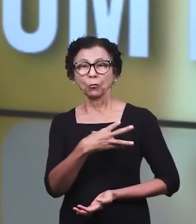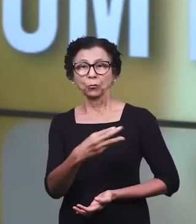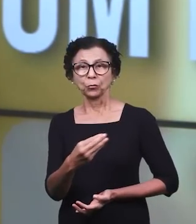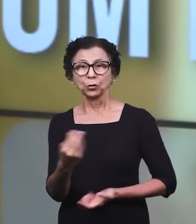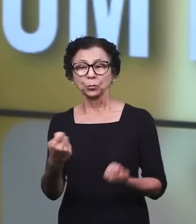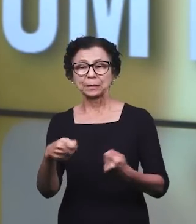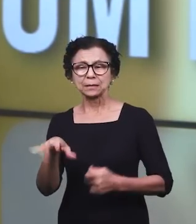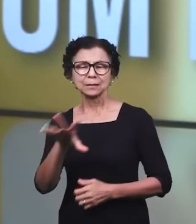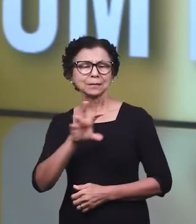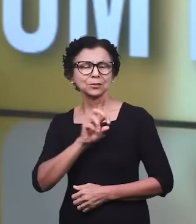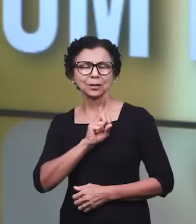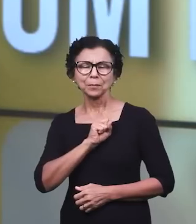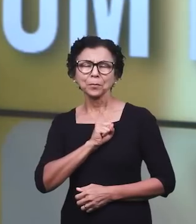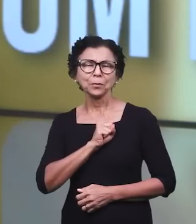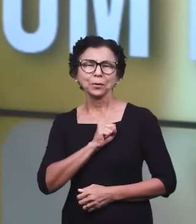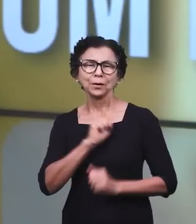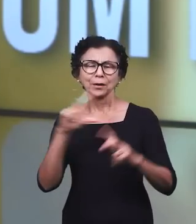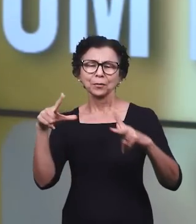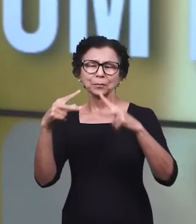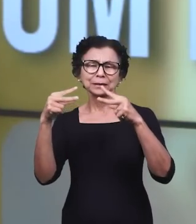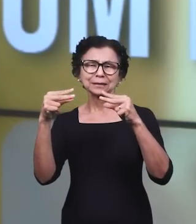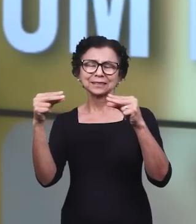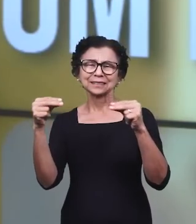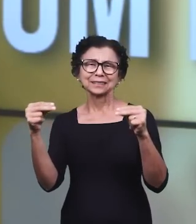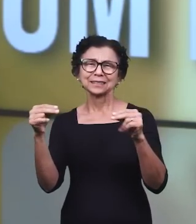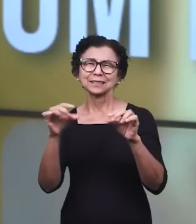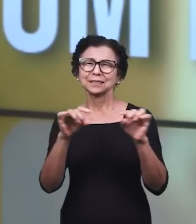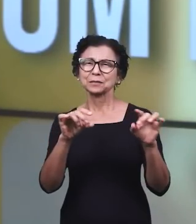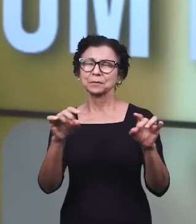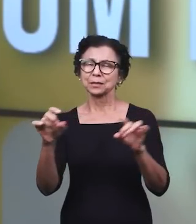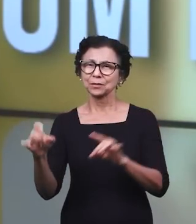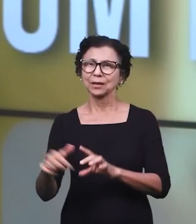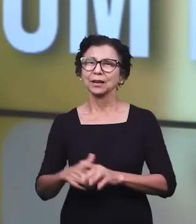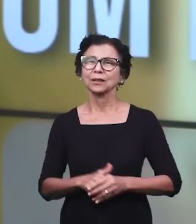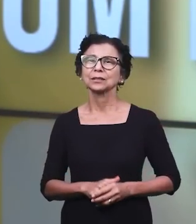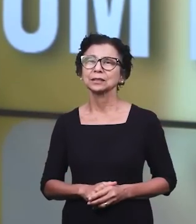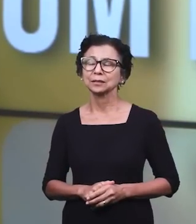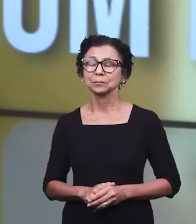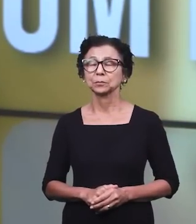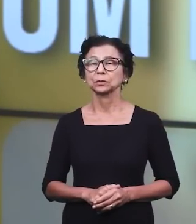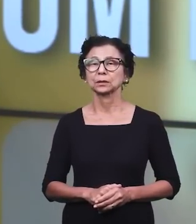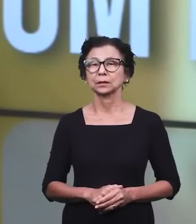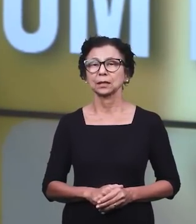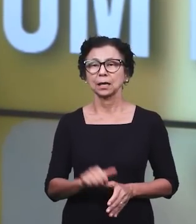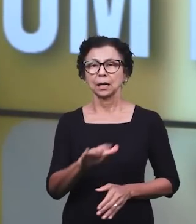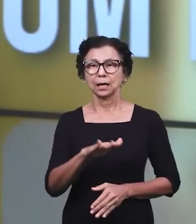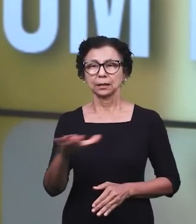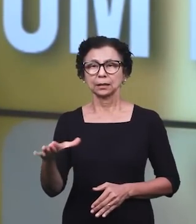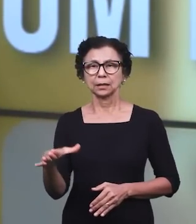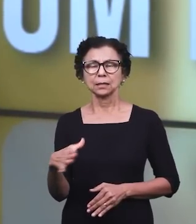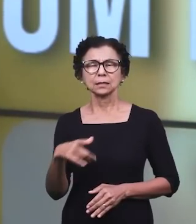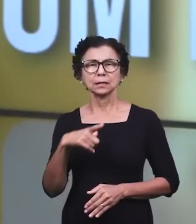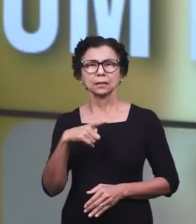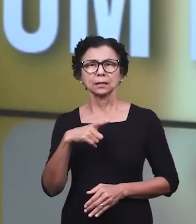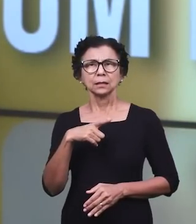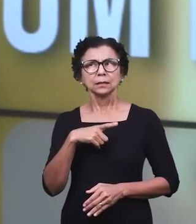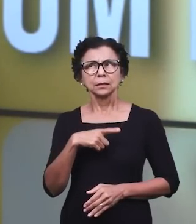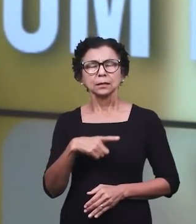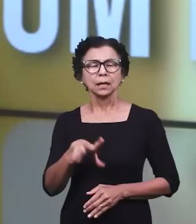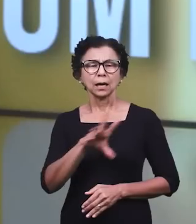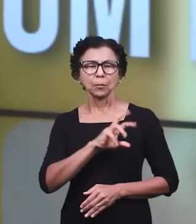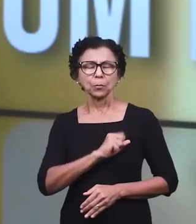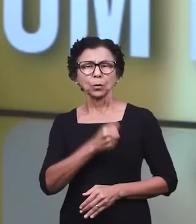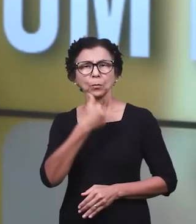amada, ela vai ser uma criança que vai ter estabilidade emocional. Isso dá uma saúde emocional